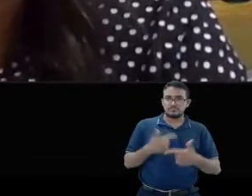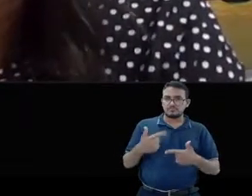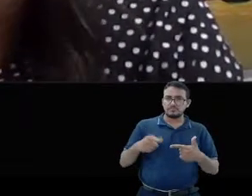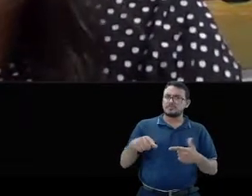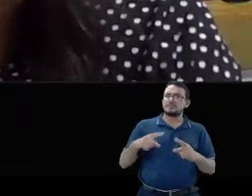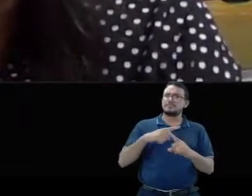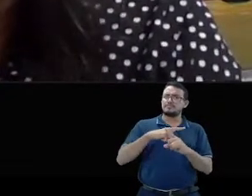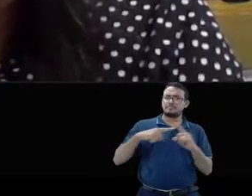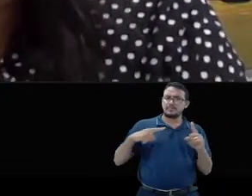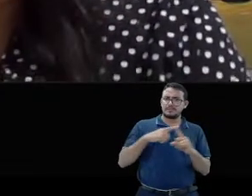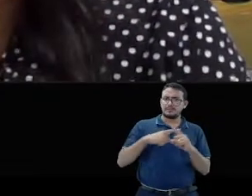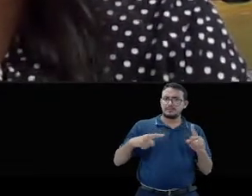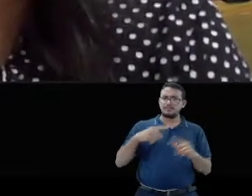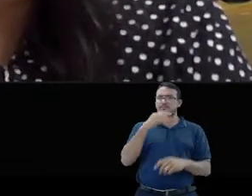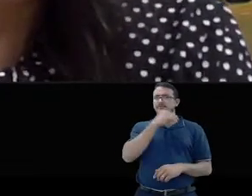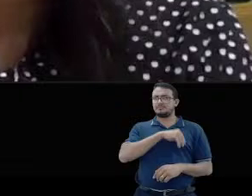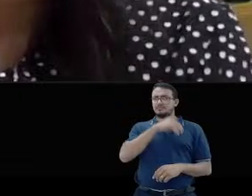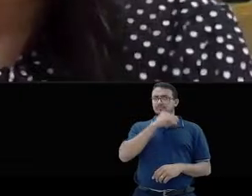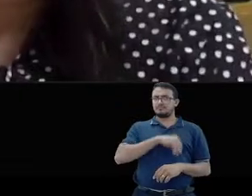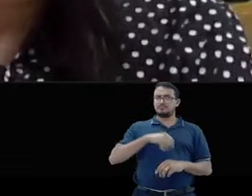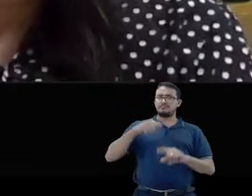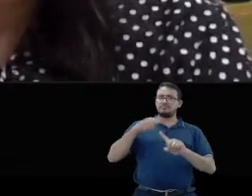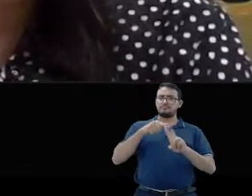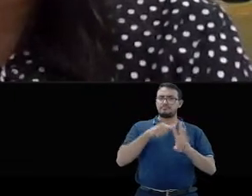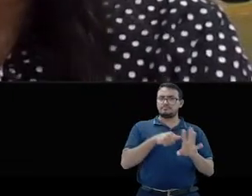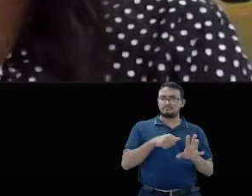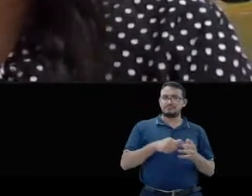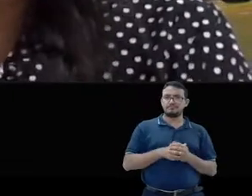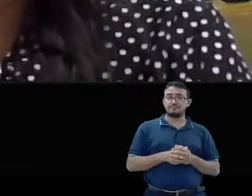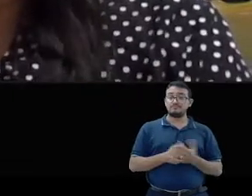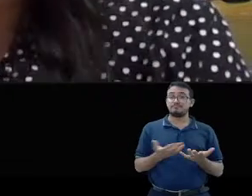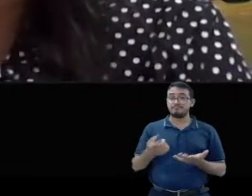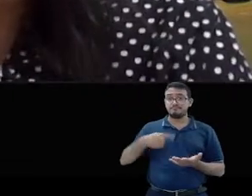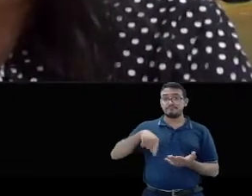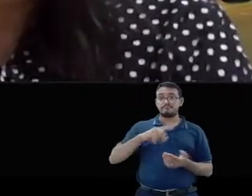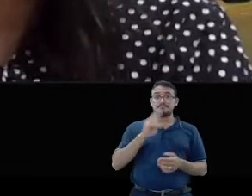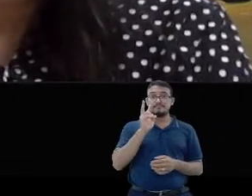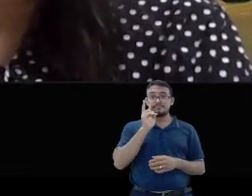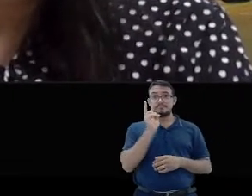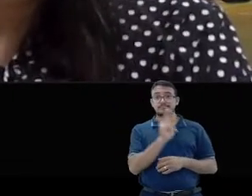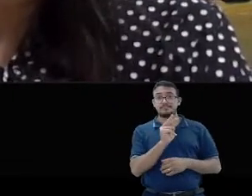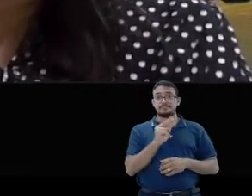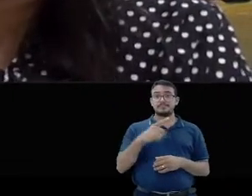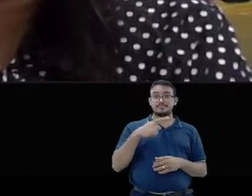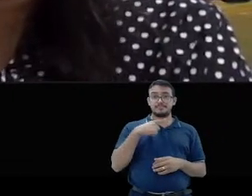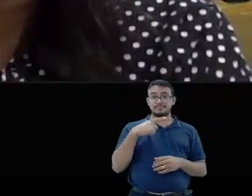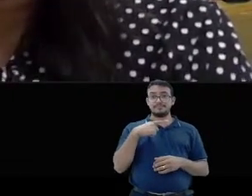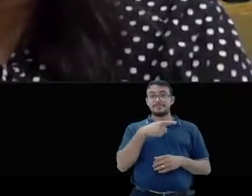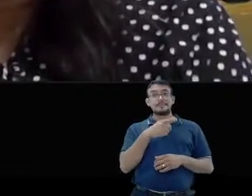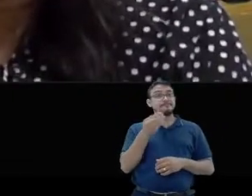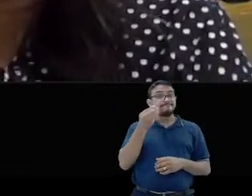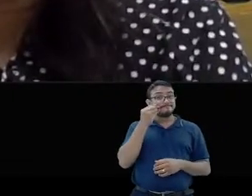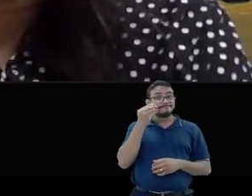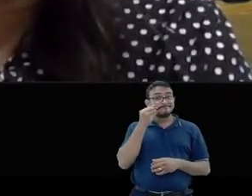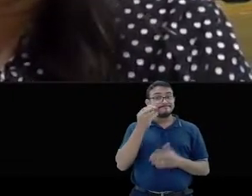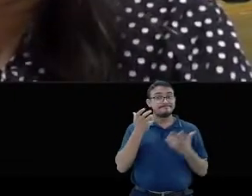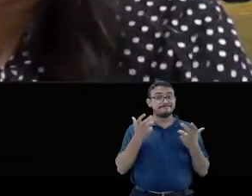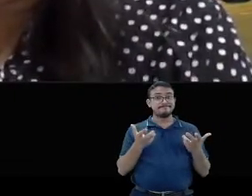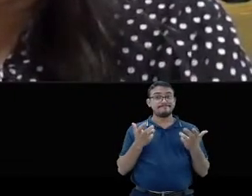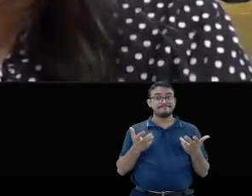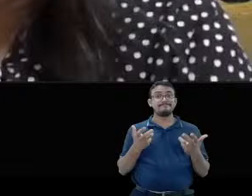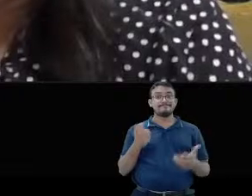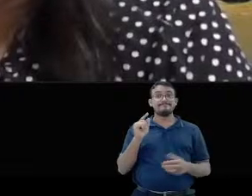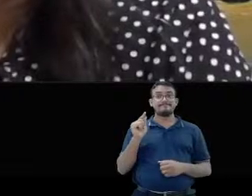remuneração mensal. Então, por aí nós já vemos que houve, né, uma tentativa de